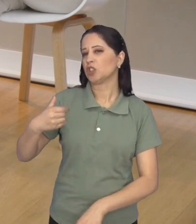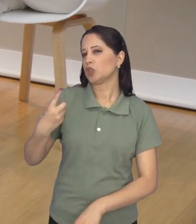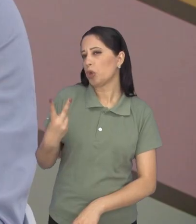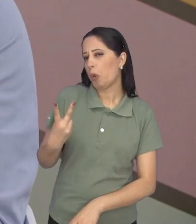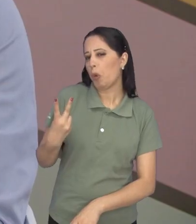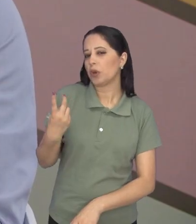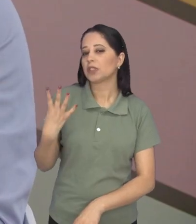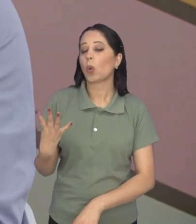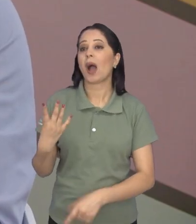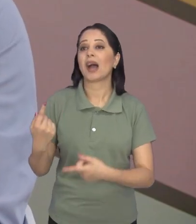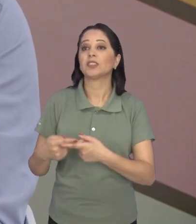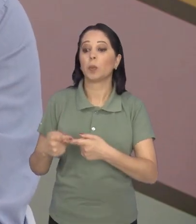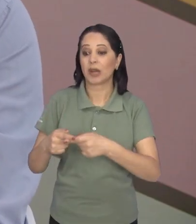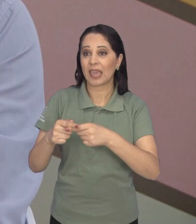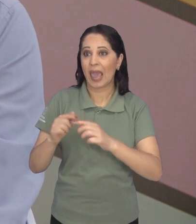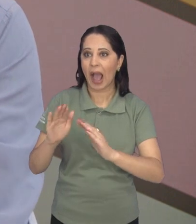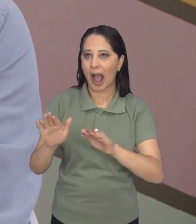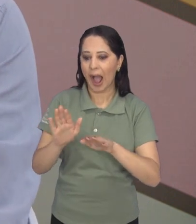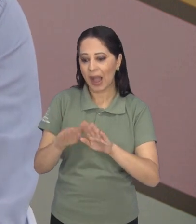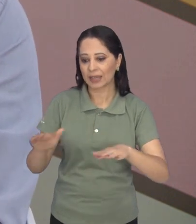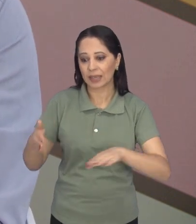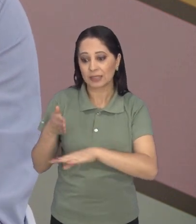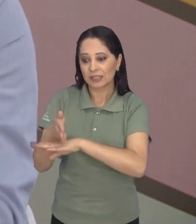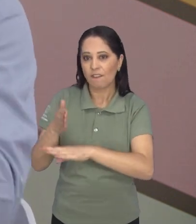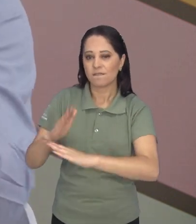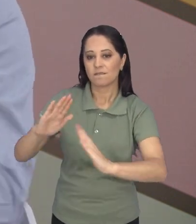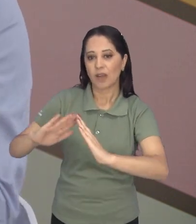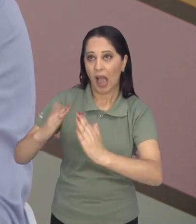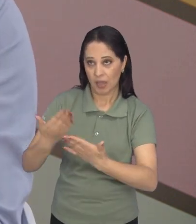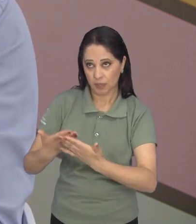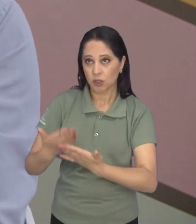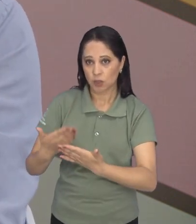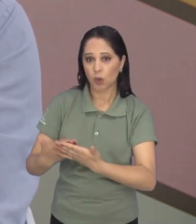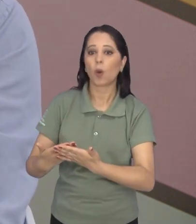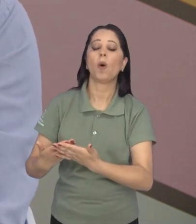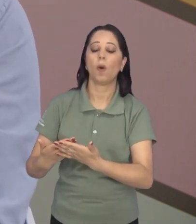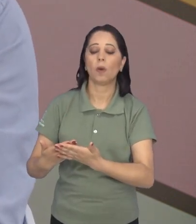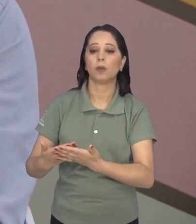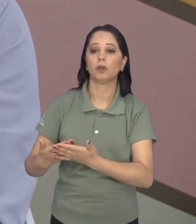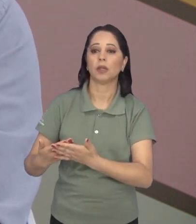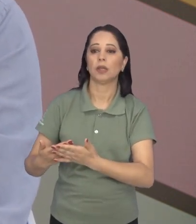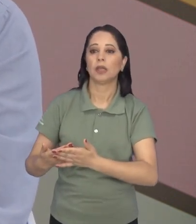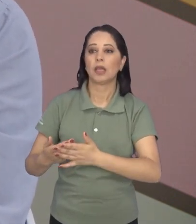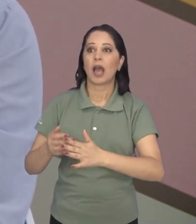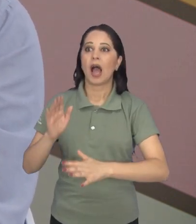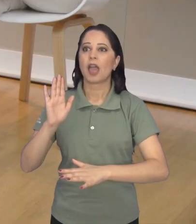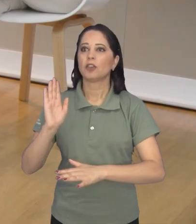entre 2 e 4 anos, quando a criança começa a ir para o jardim de infância, assim dizendo, né, o antigo jardim de